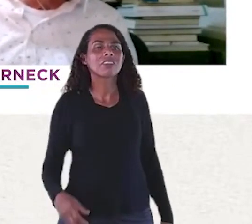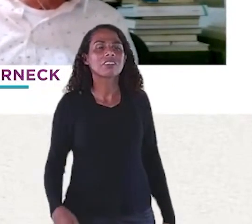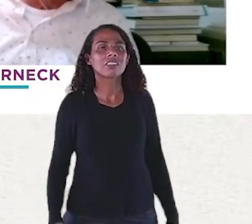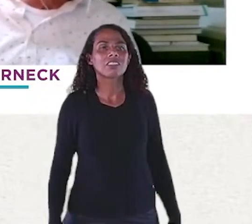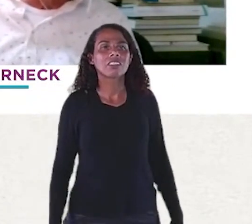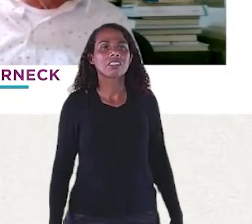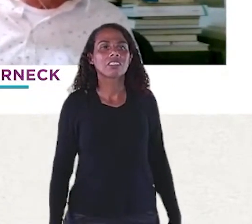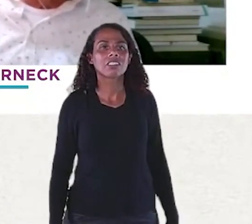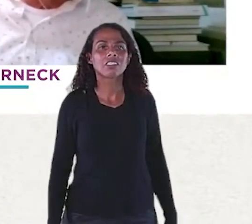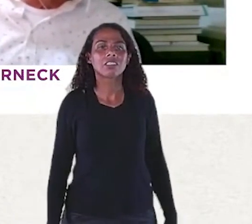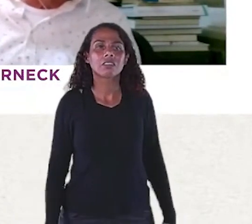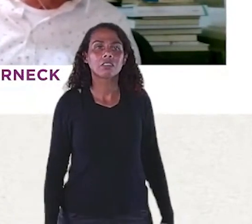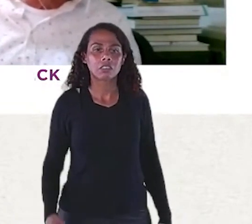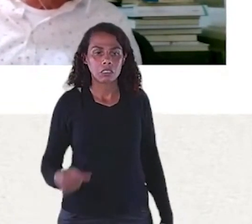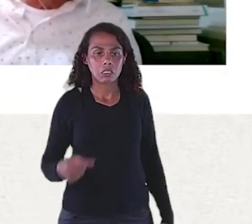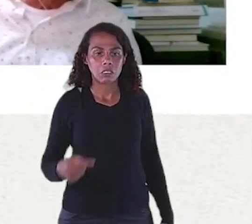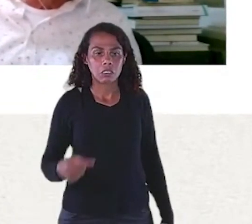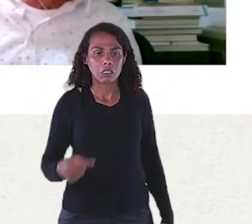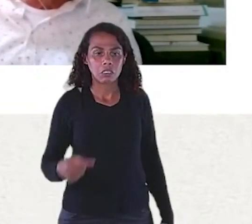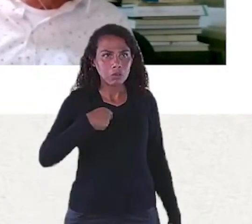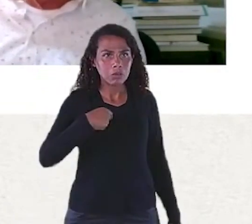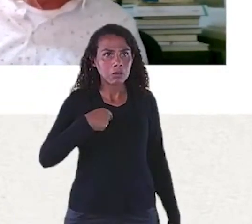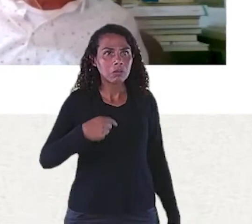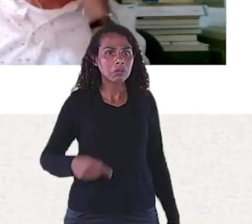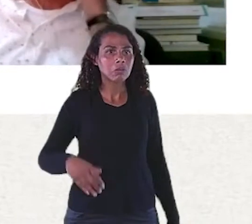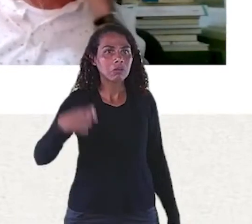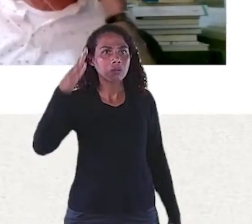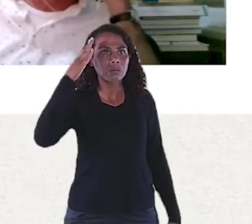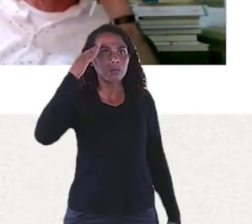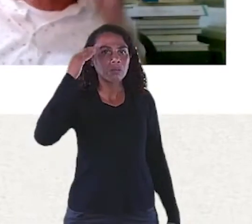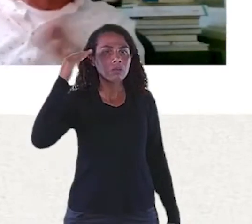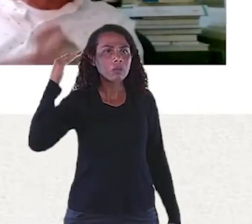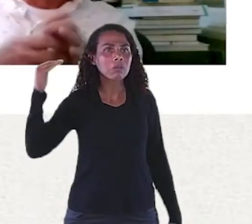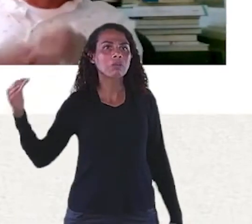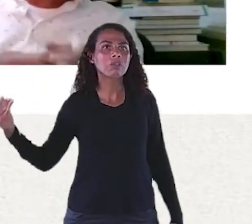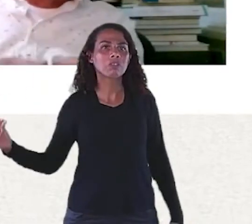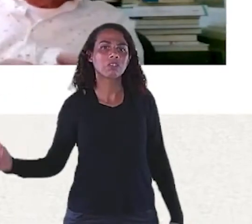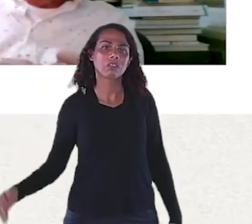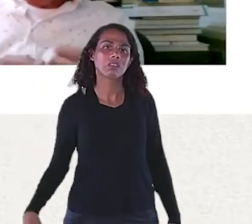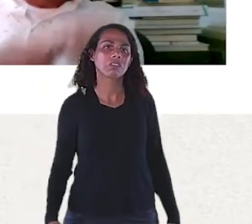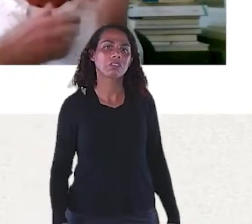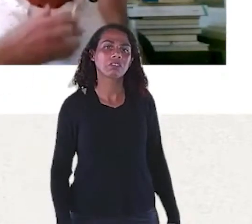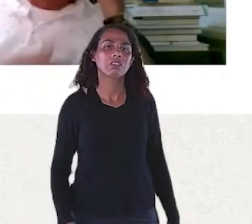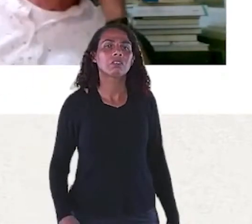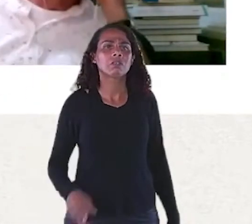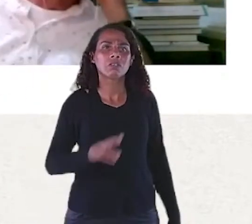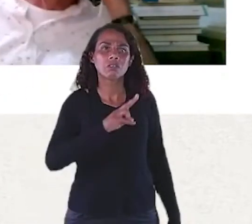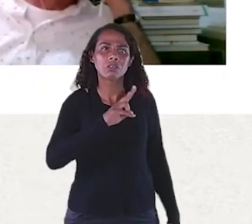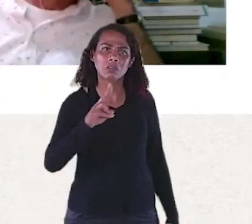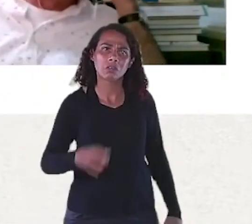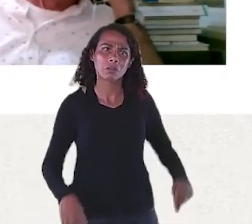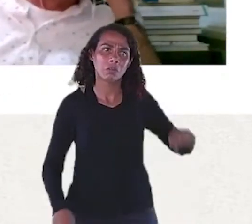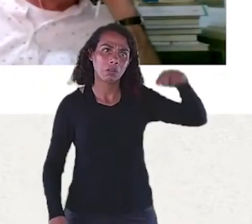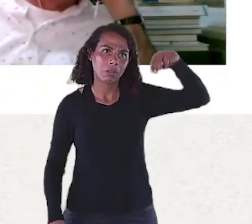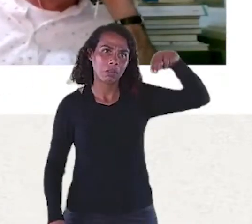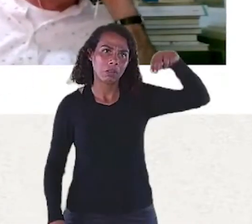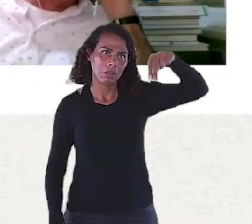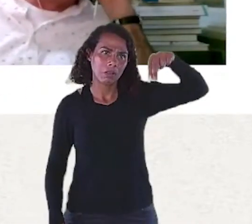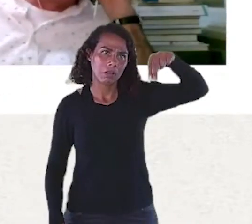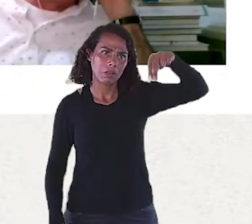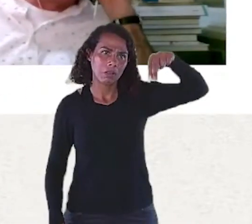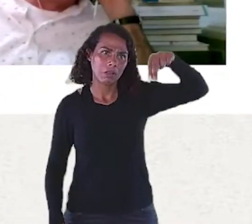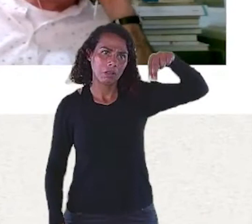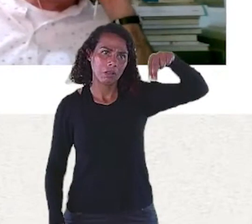entendido aqui, eu não sou o Nelson Werneck Sodré. O cara ficou lívido, sabe? Aí o sujeito olhou para